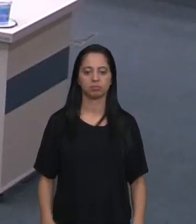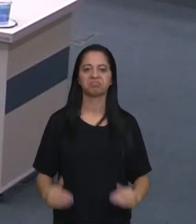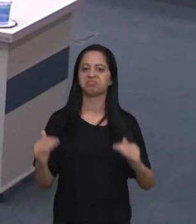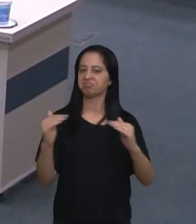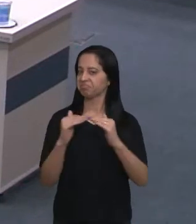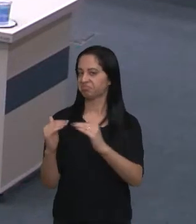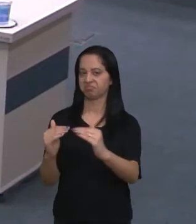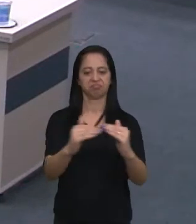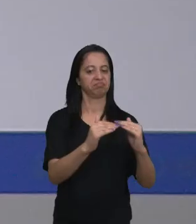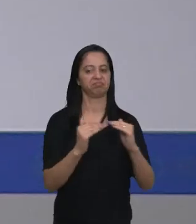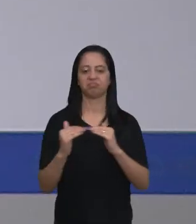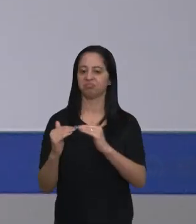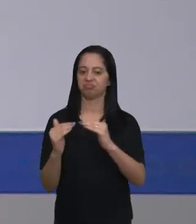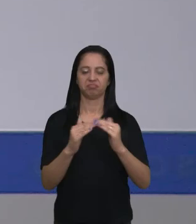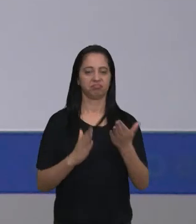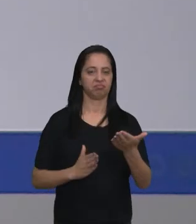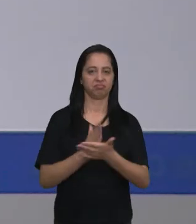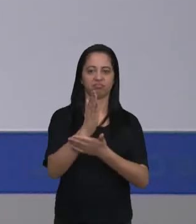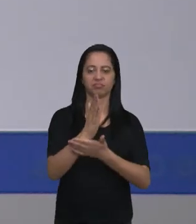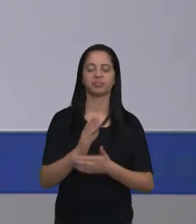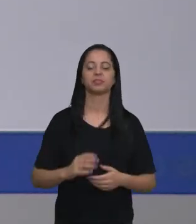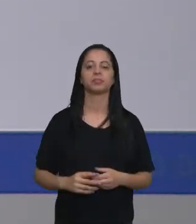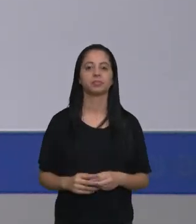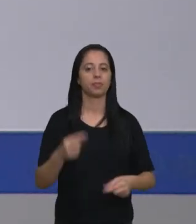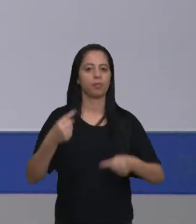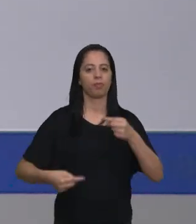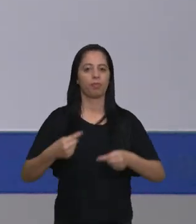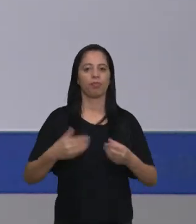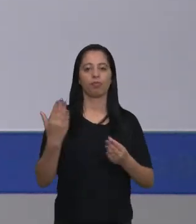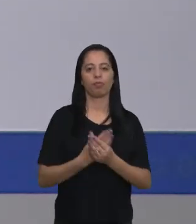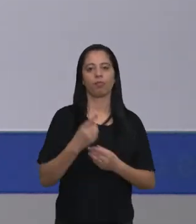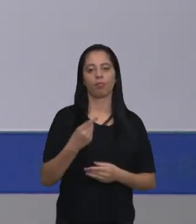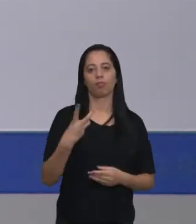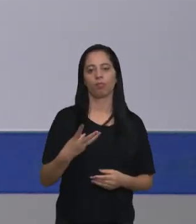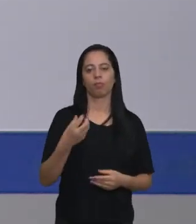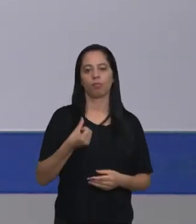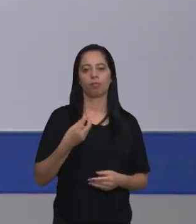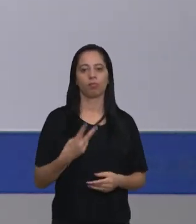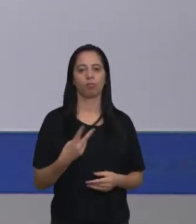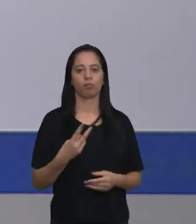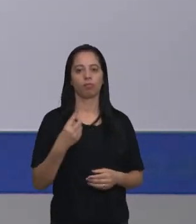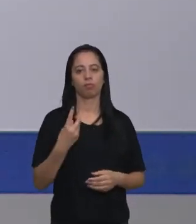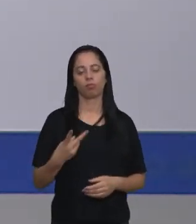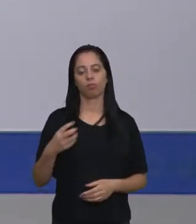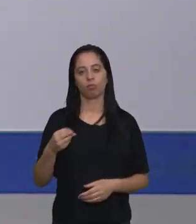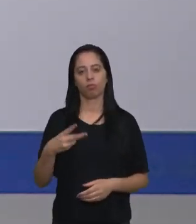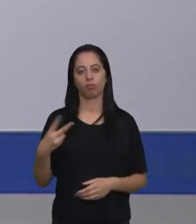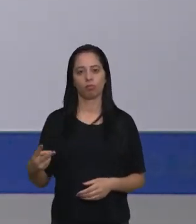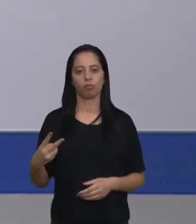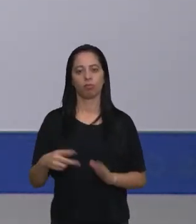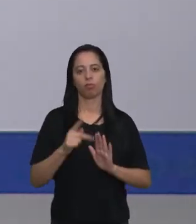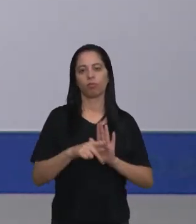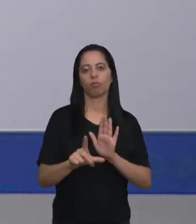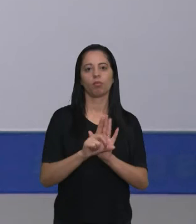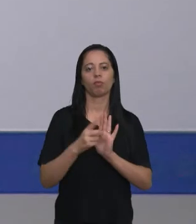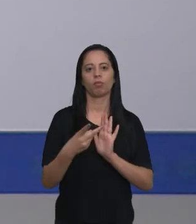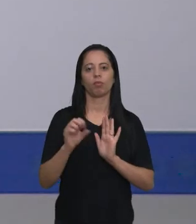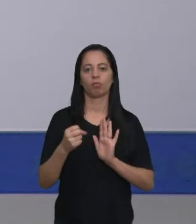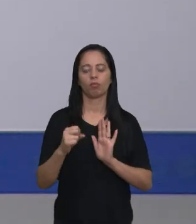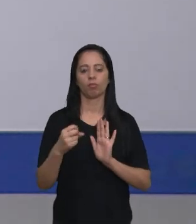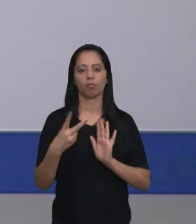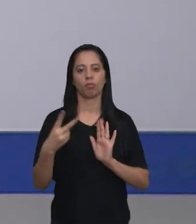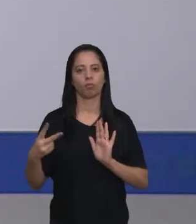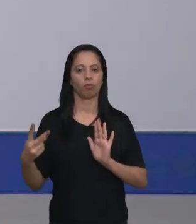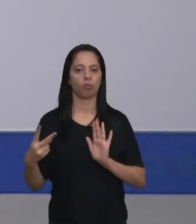contrário, senhor presidente. Aprovado por unanimidade. Em discussão, o processo número 1362/2022. Projeto de Lei